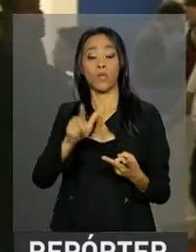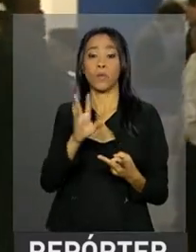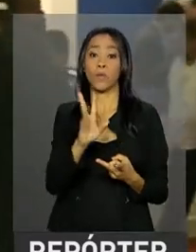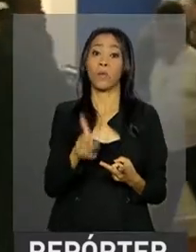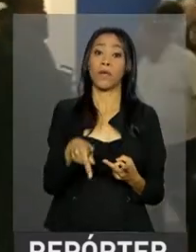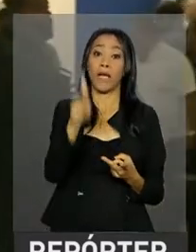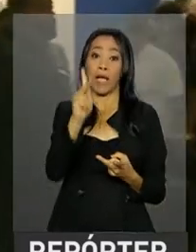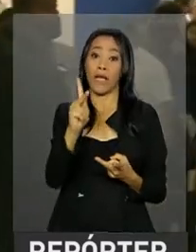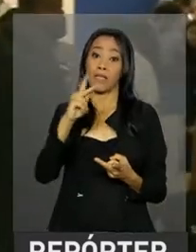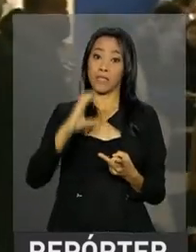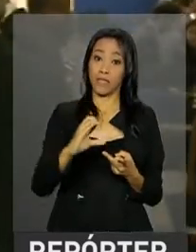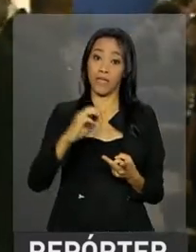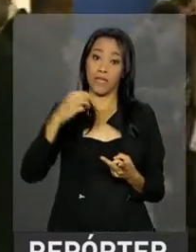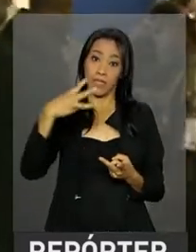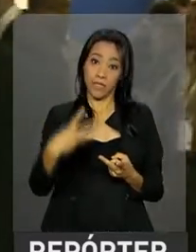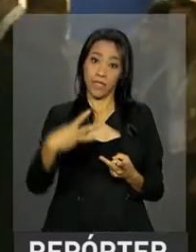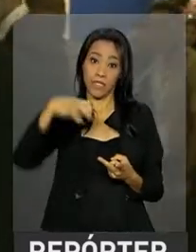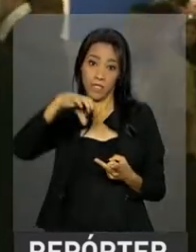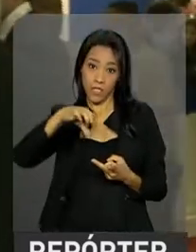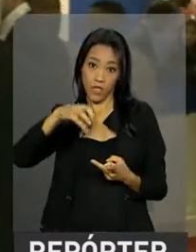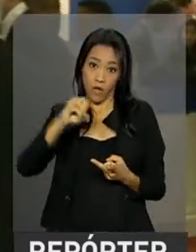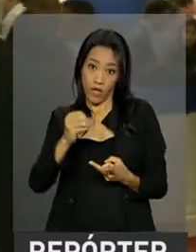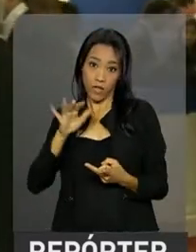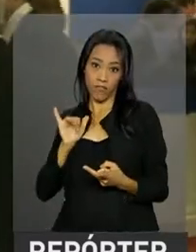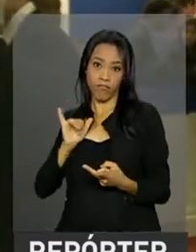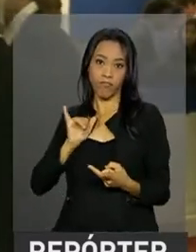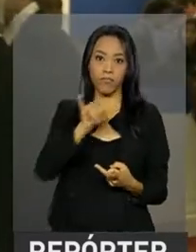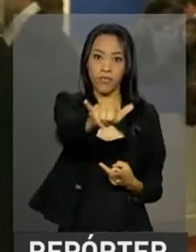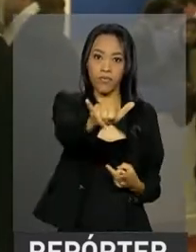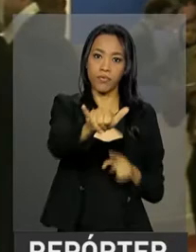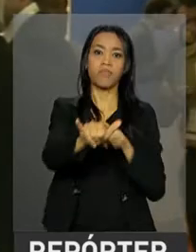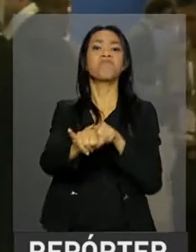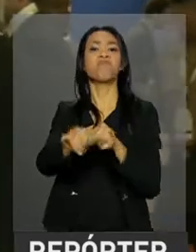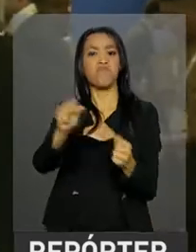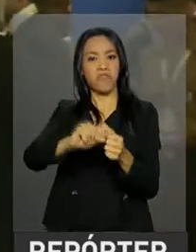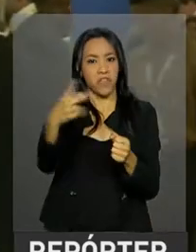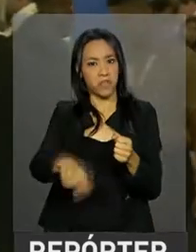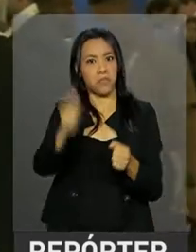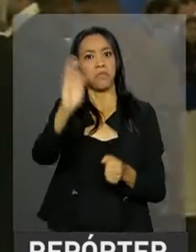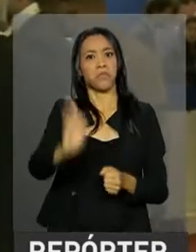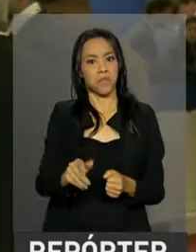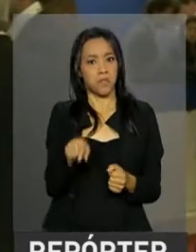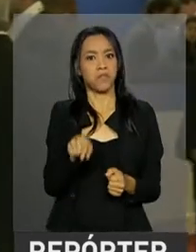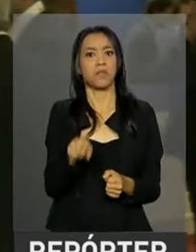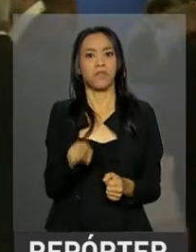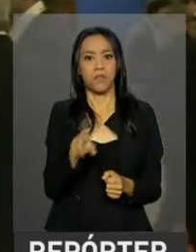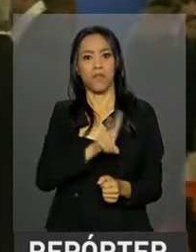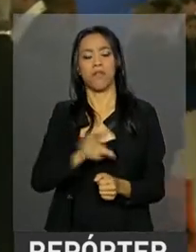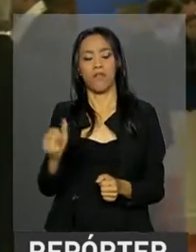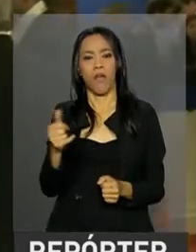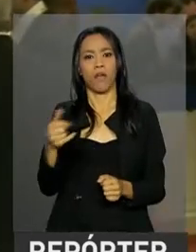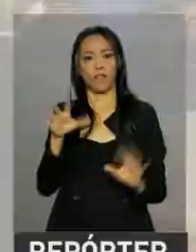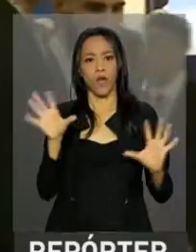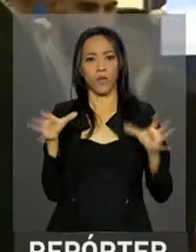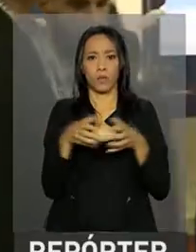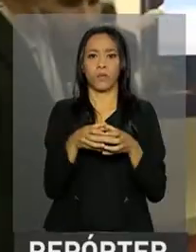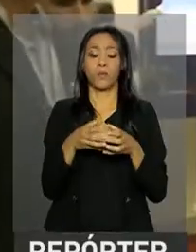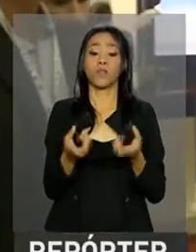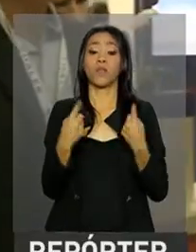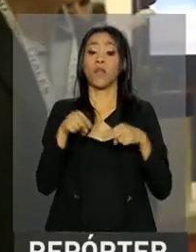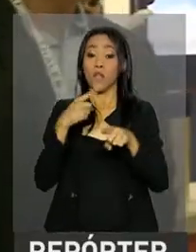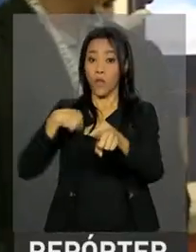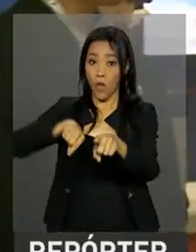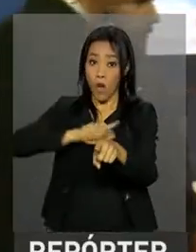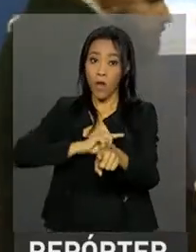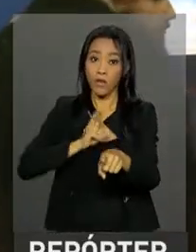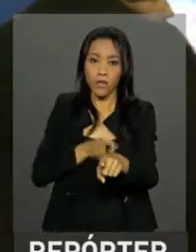o KC-390, a maior aeronave produzida no Brasil, a aeronave militar de carga, que vai equipar nossos esquadrões de transporte. Estamos